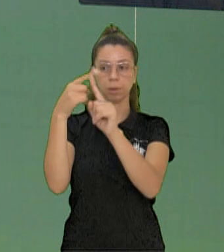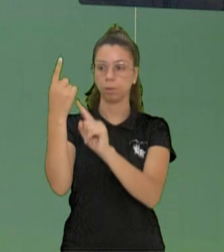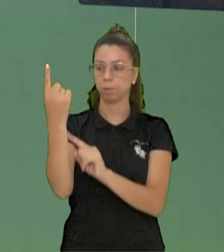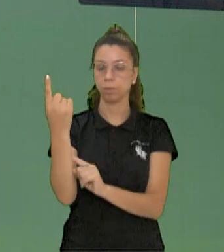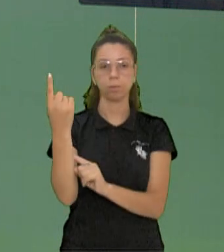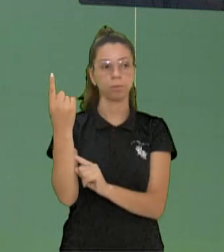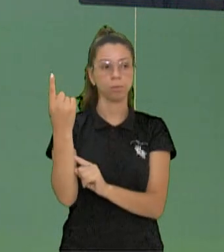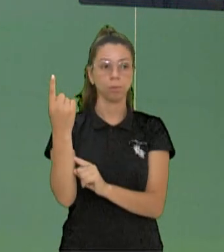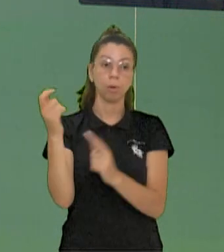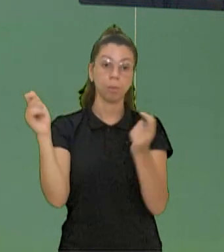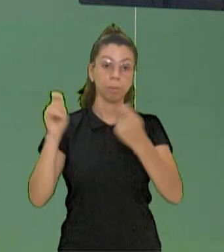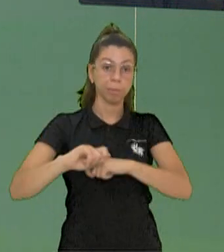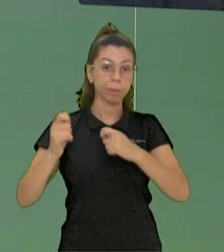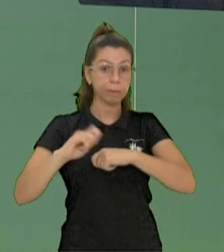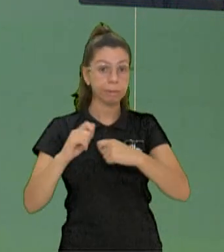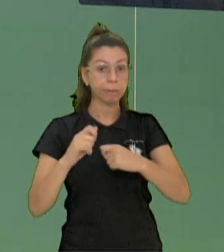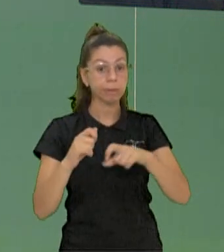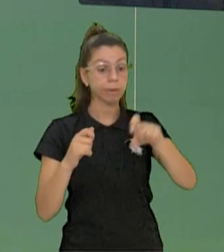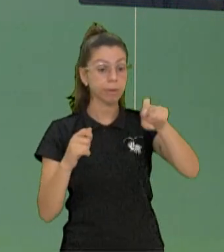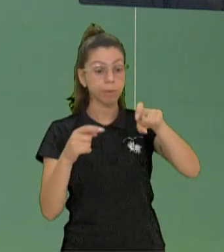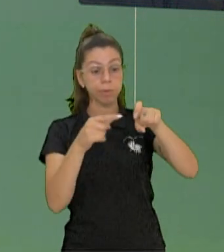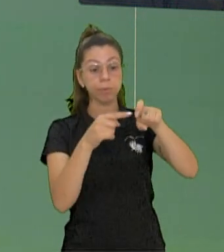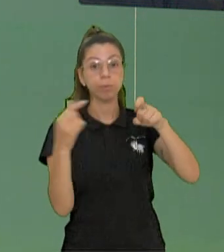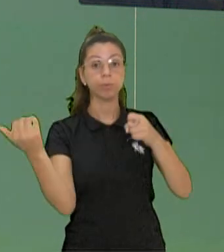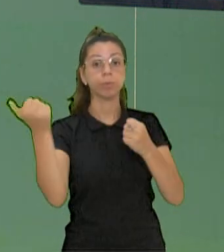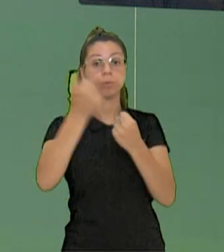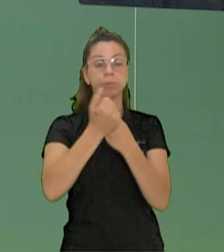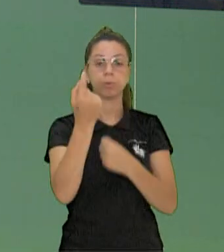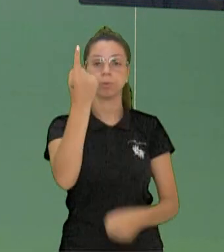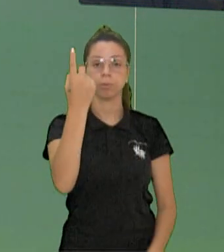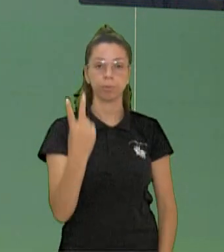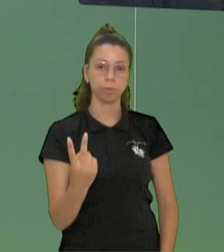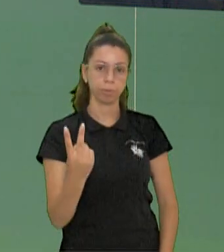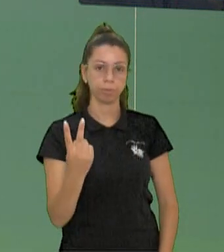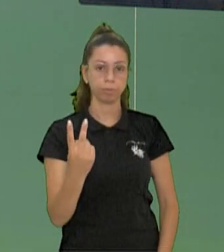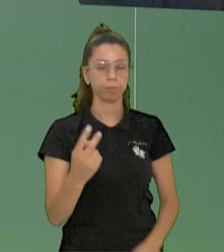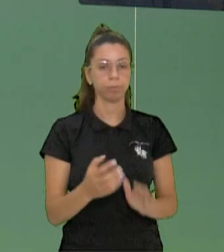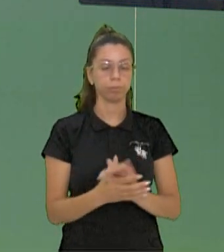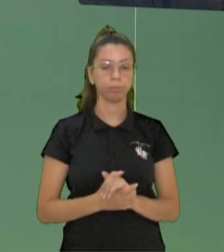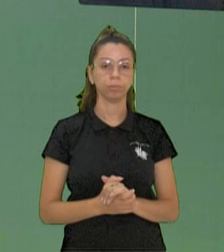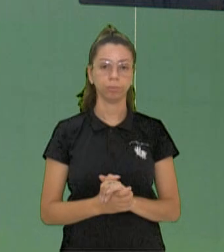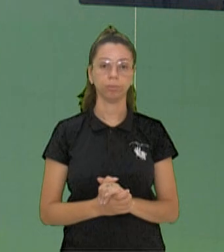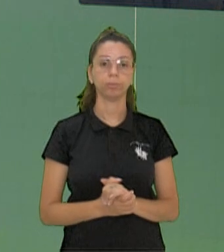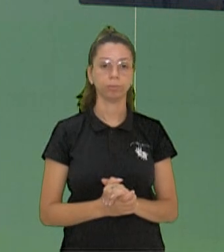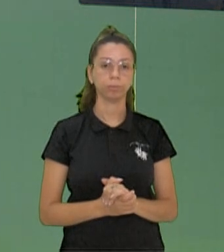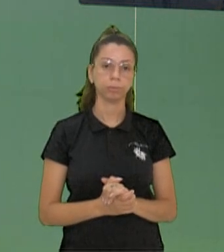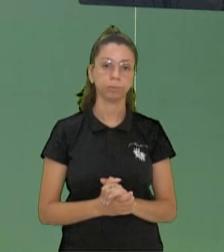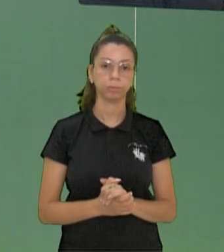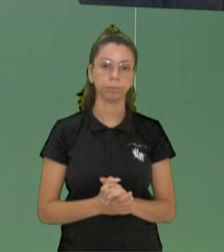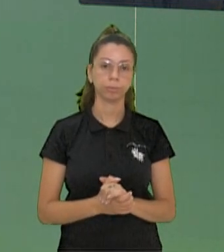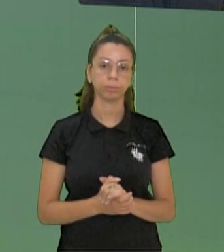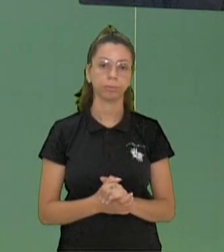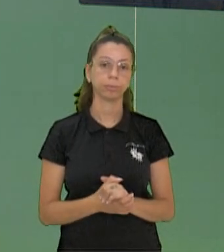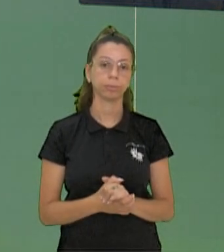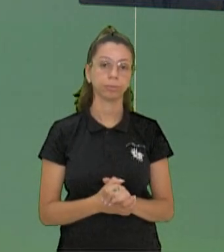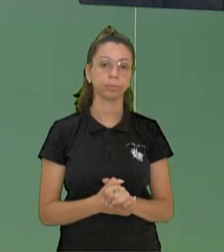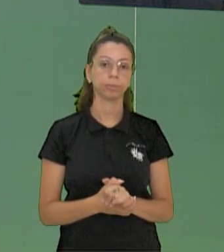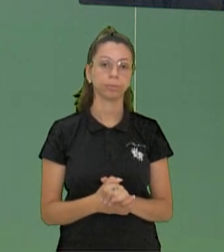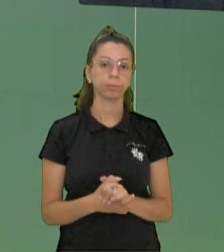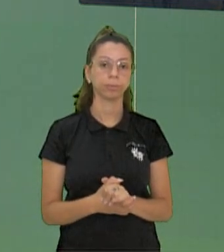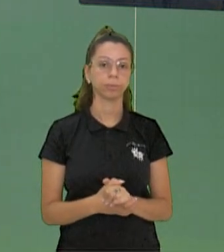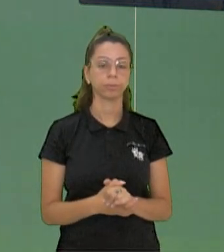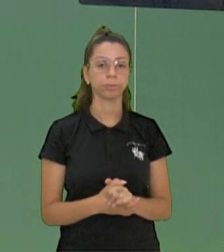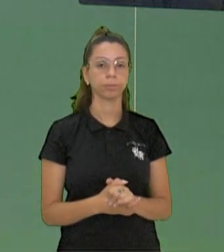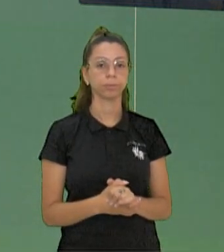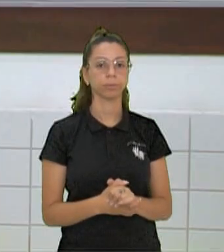x igual a meio. Então, para eu elevar aqui 4 elevado a meio mais 1 dá 1,5, né? 4 elevado a 1,5 dá